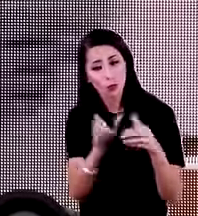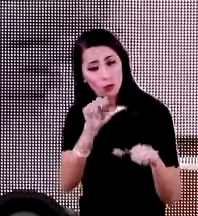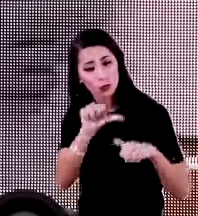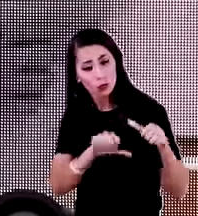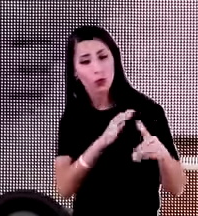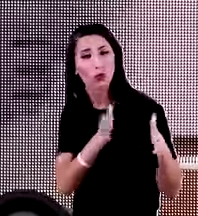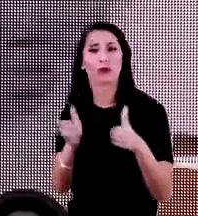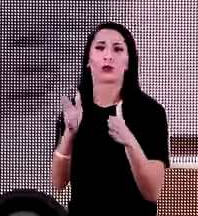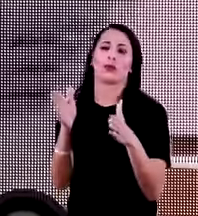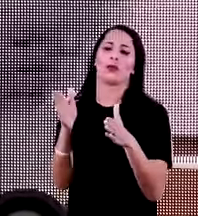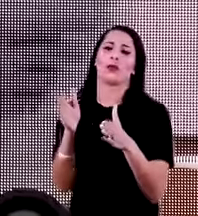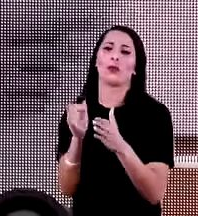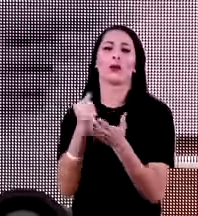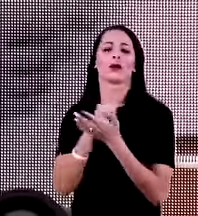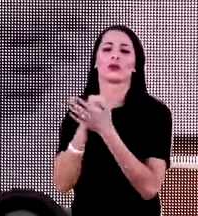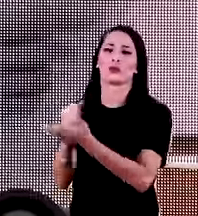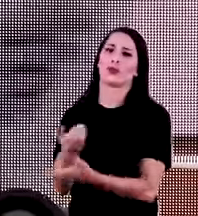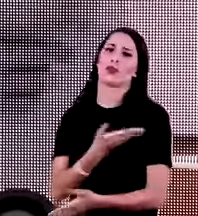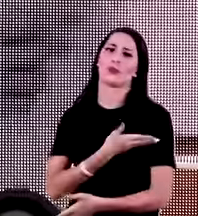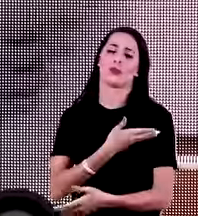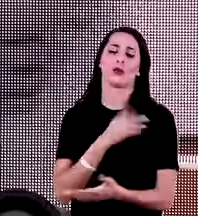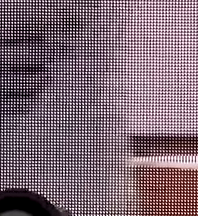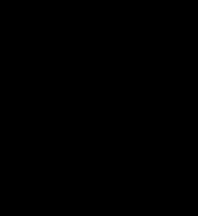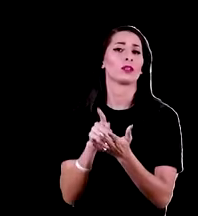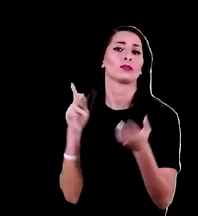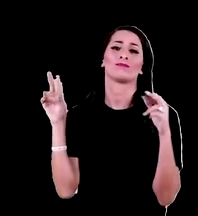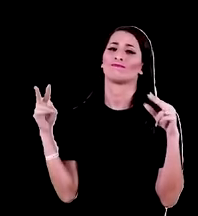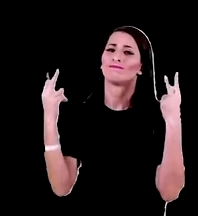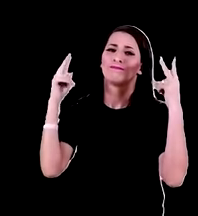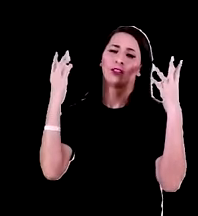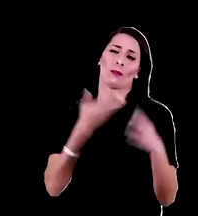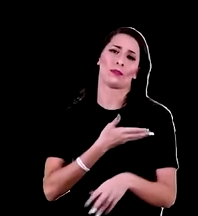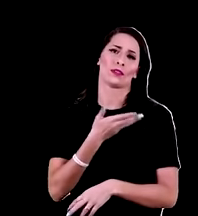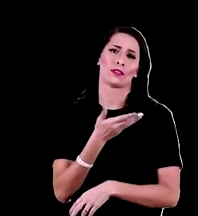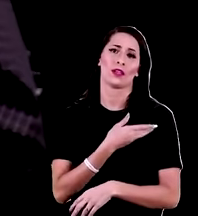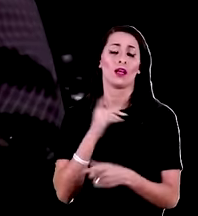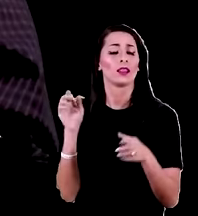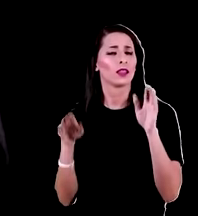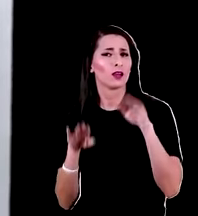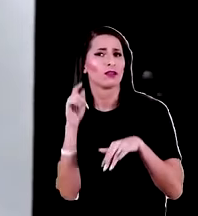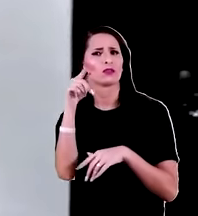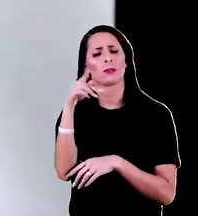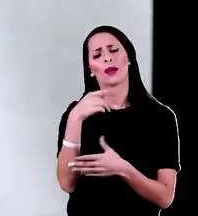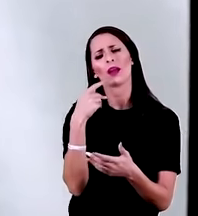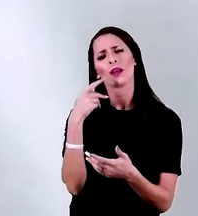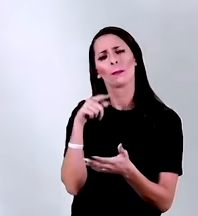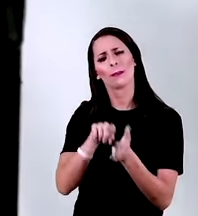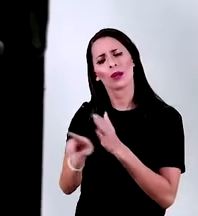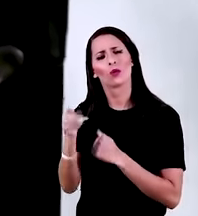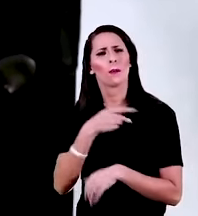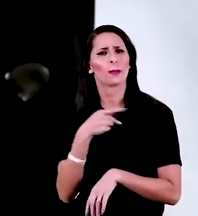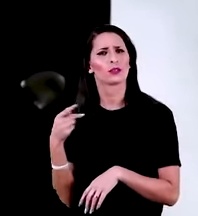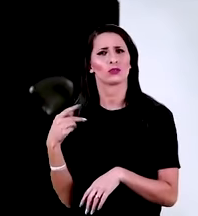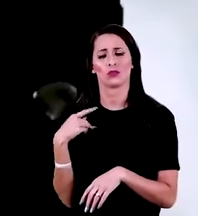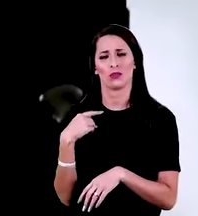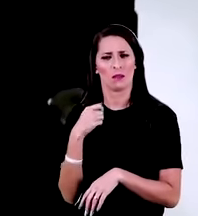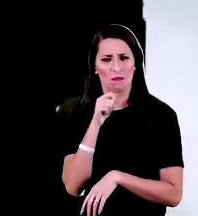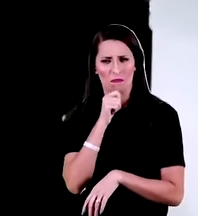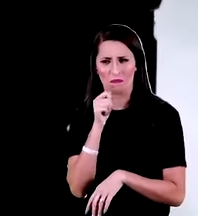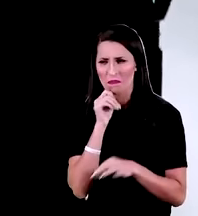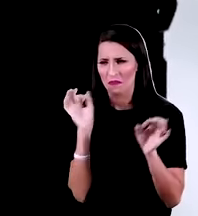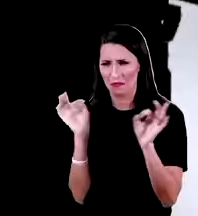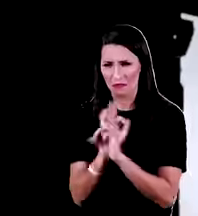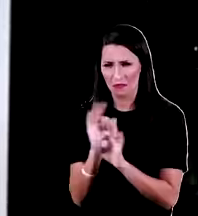amigo. Porque isso é o verdadeiro valor da amizade. E talvez você pergunte, ô pastora, mas não adiantou de nada, né? Porque no caso Jesus